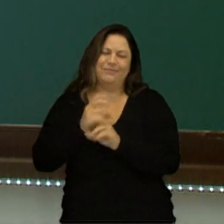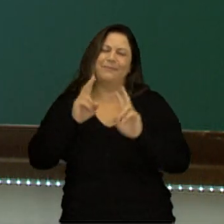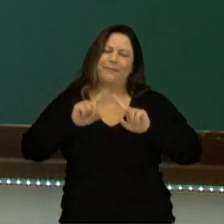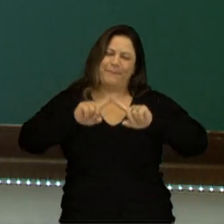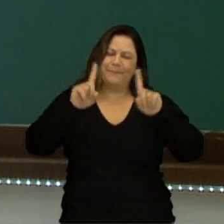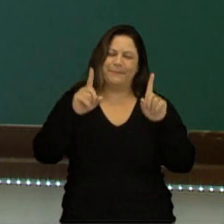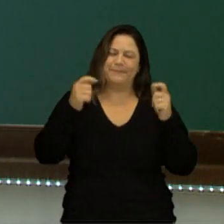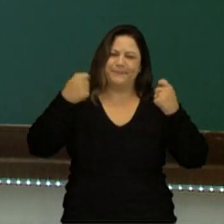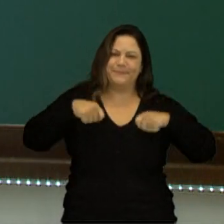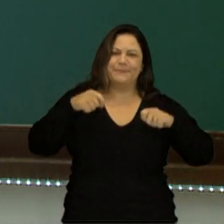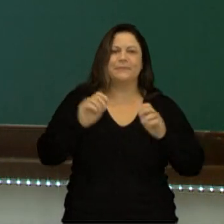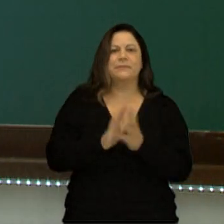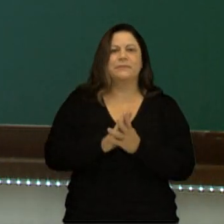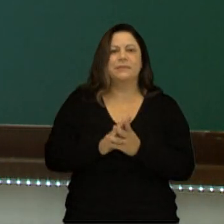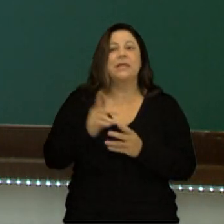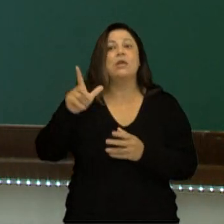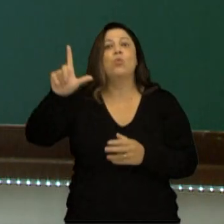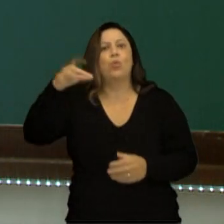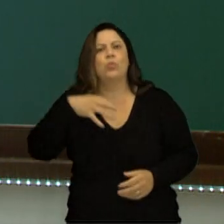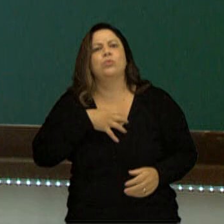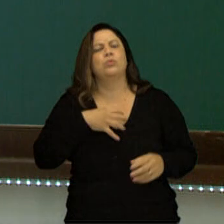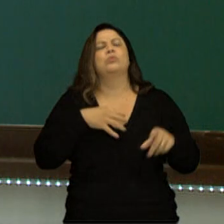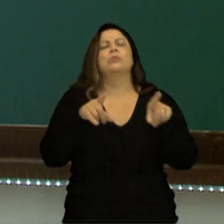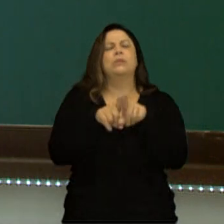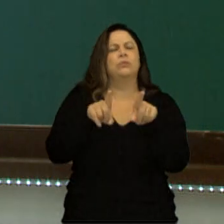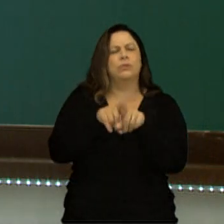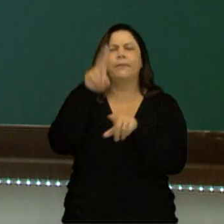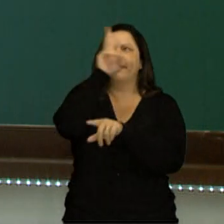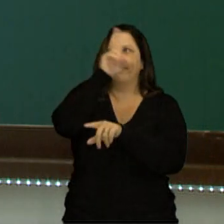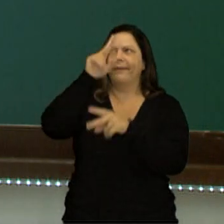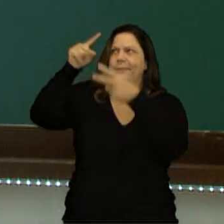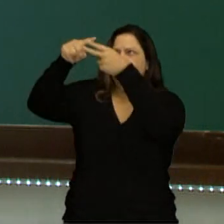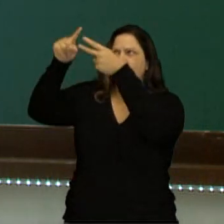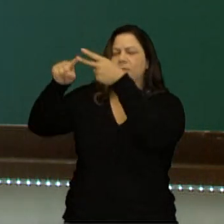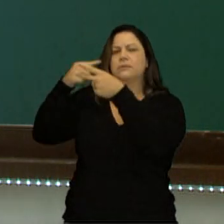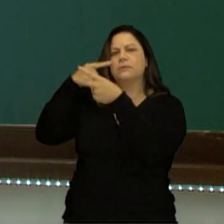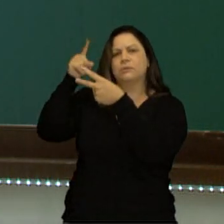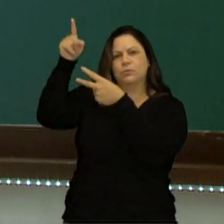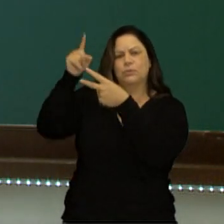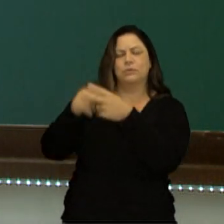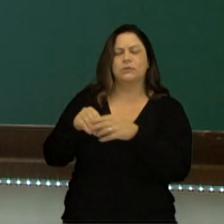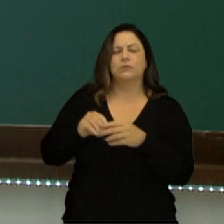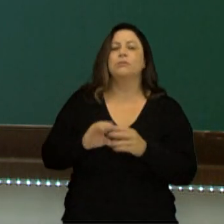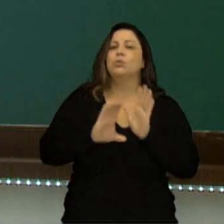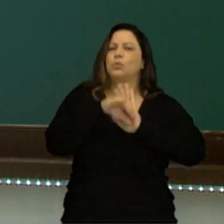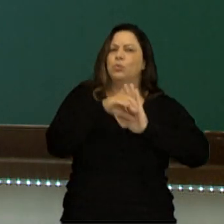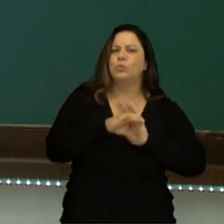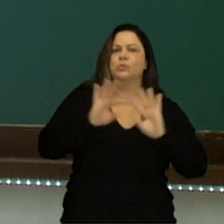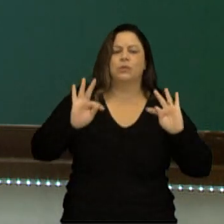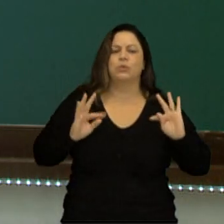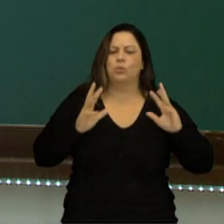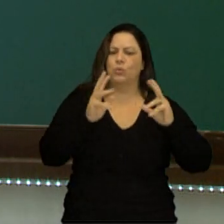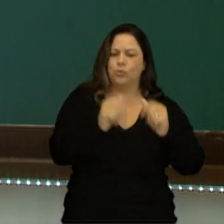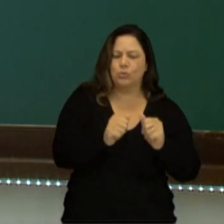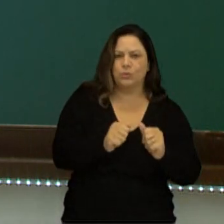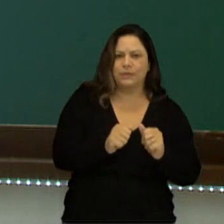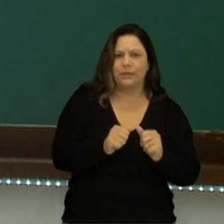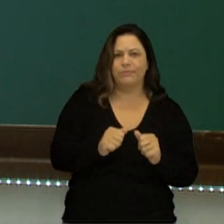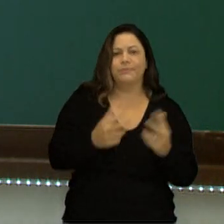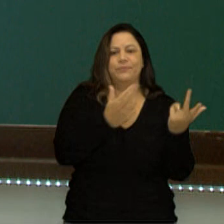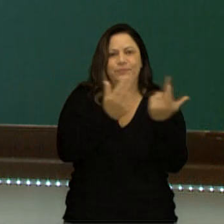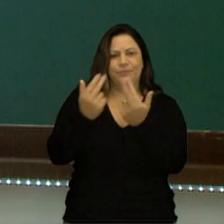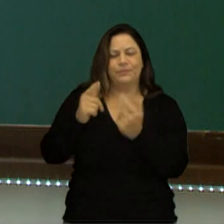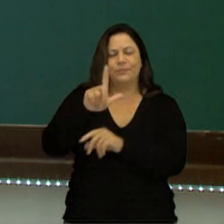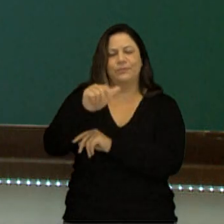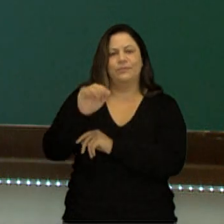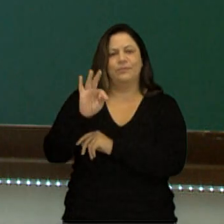sem essa fórmula, lembrando dessas outras duas, e o conceito da área total, que é igual à área da base, área lateral, mais 2